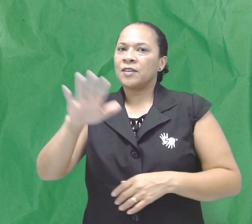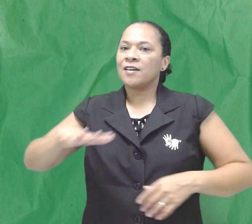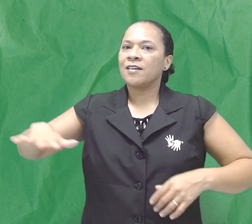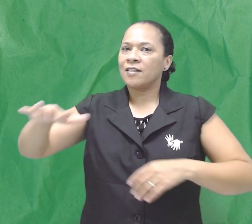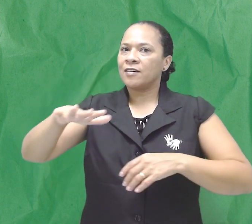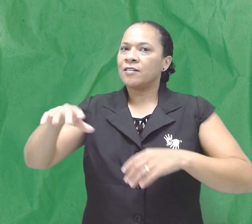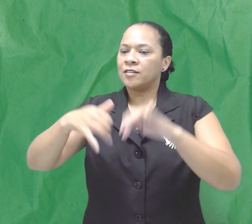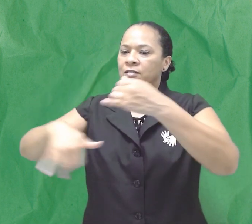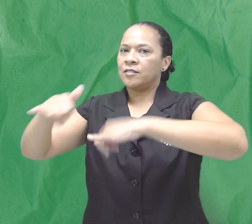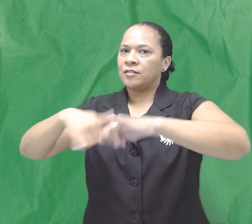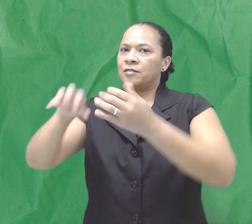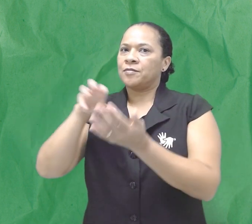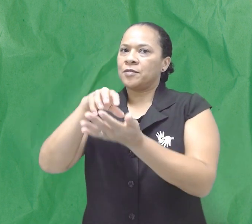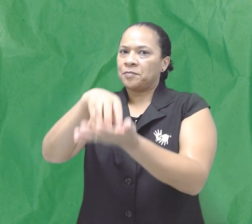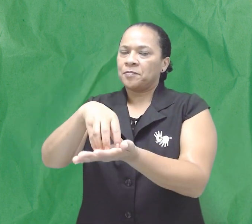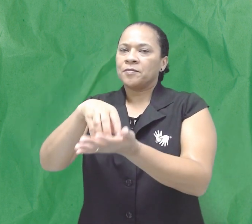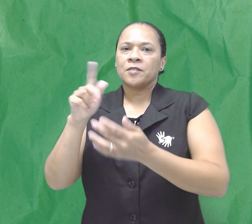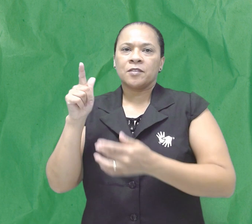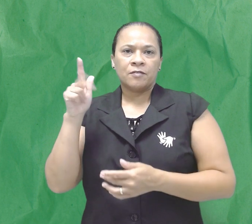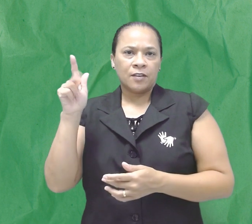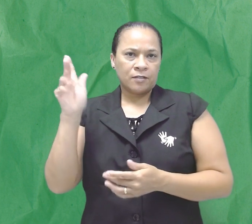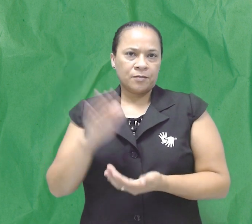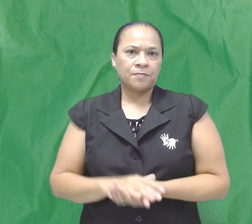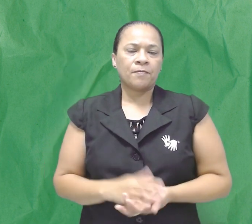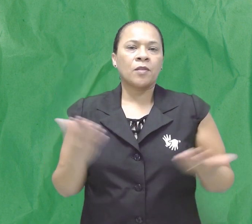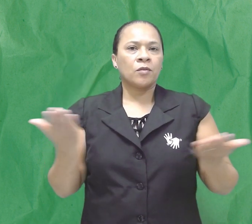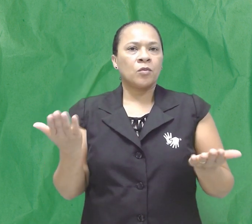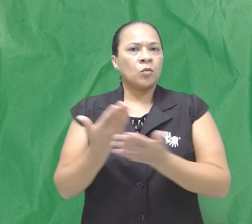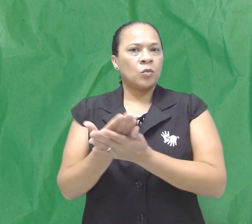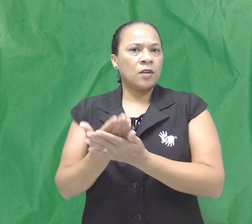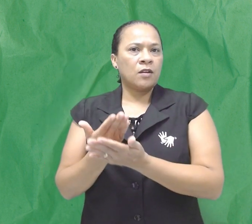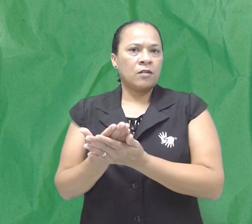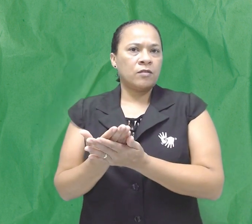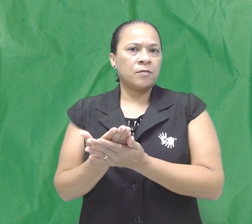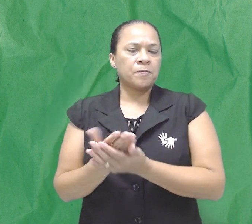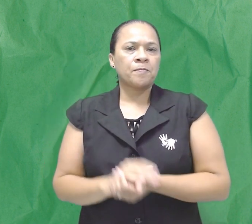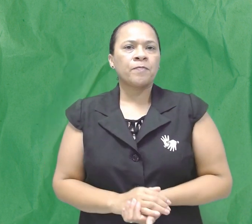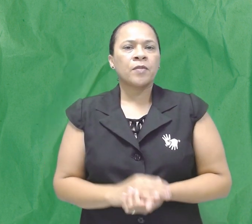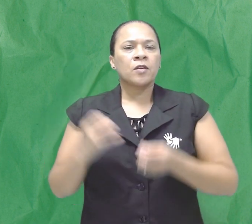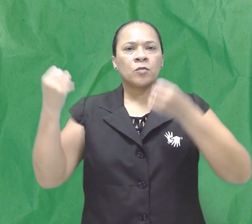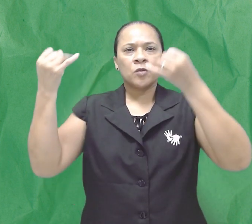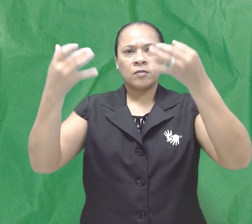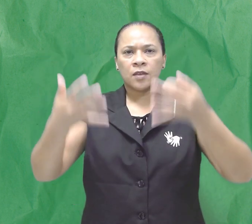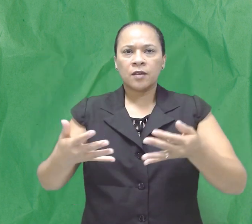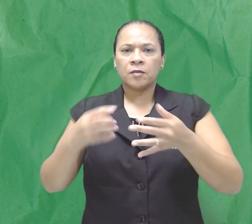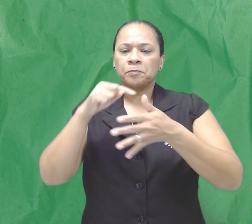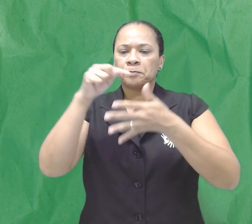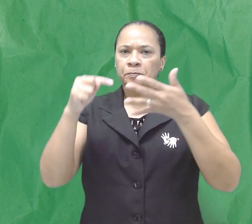Química do campus Governador Valadares. Na nossa videoaula de hoje, nós